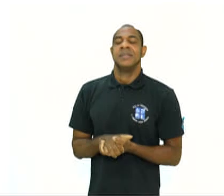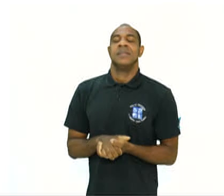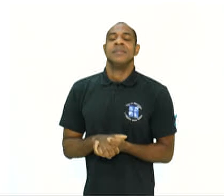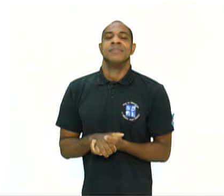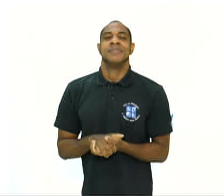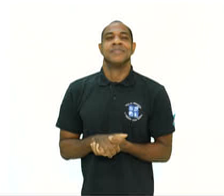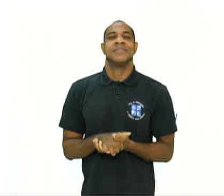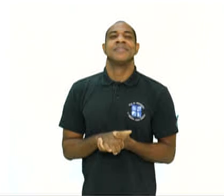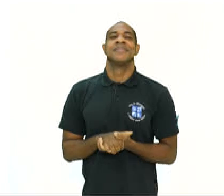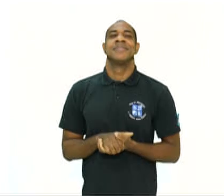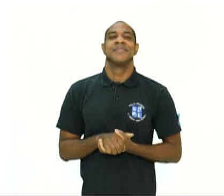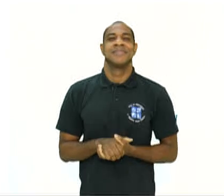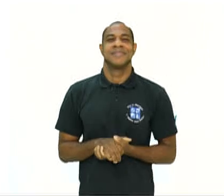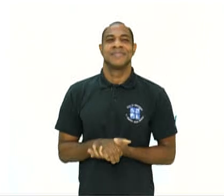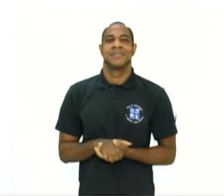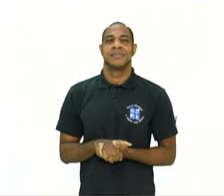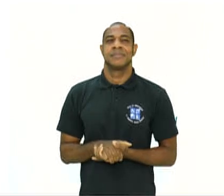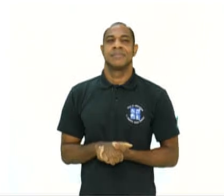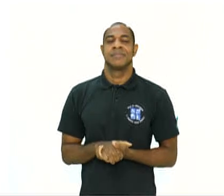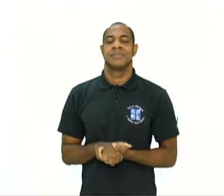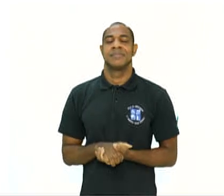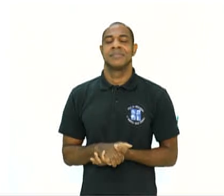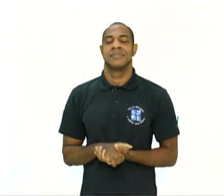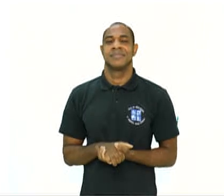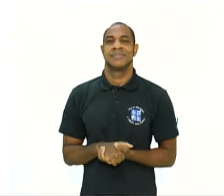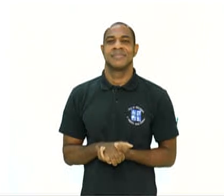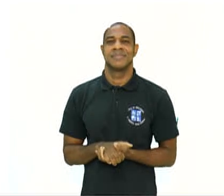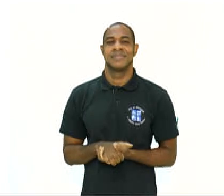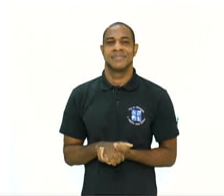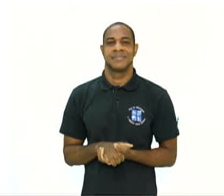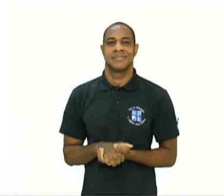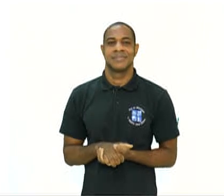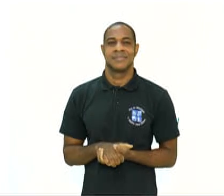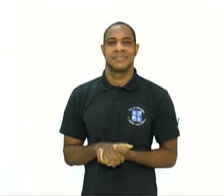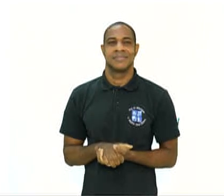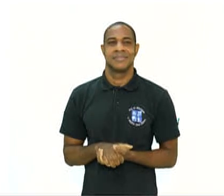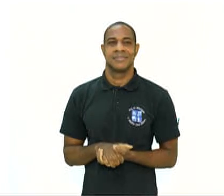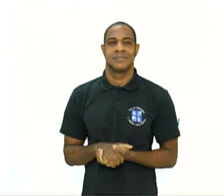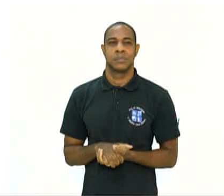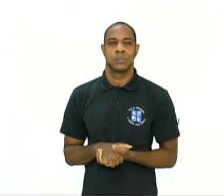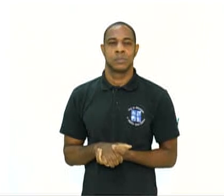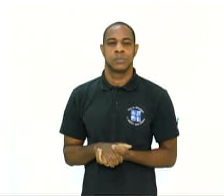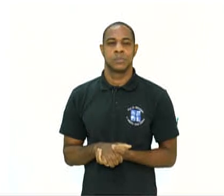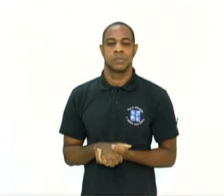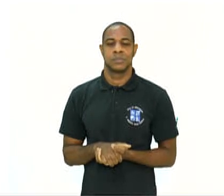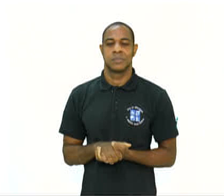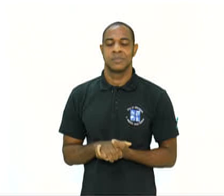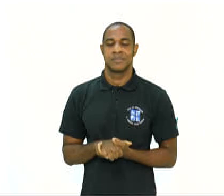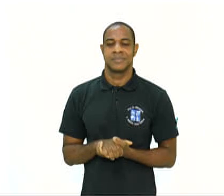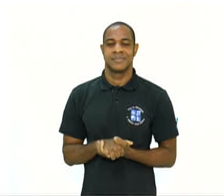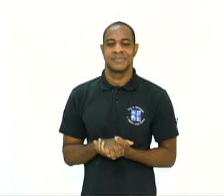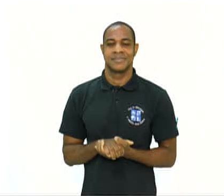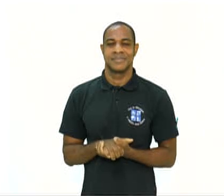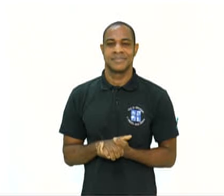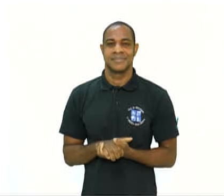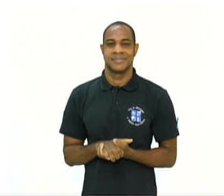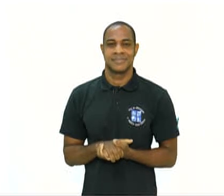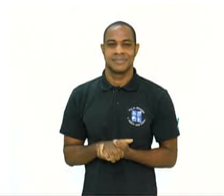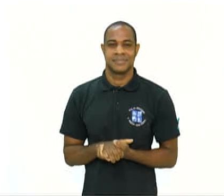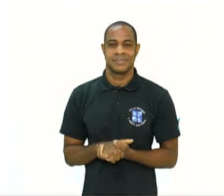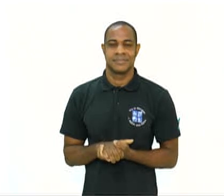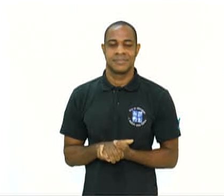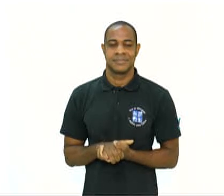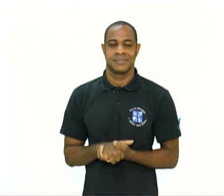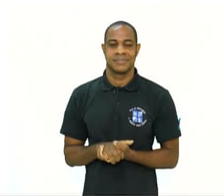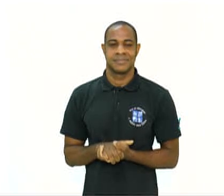which means to desire, which derives from the Latin word Cuper. Cupid is quite literally